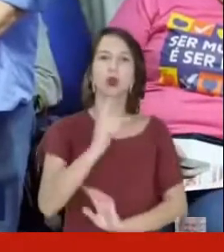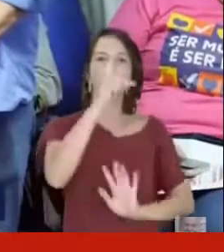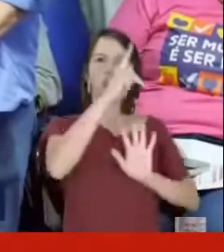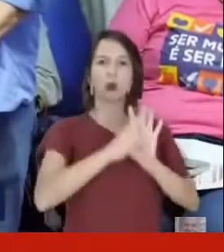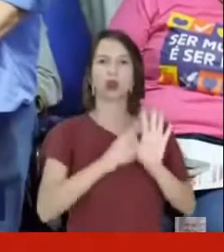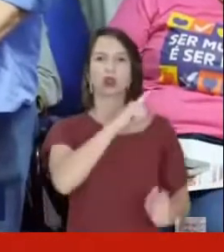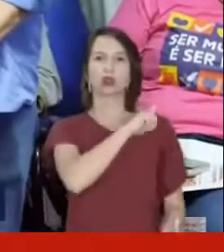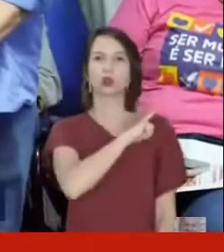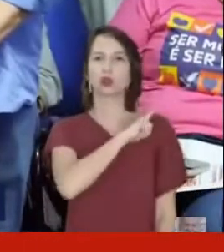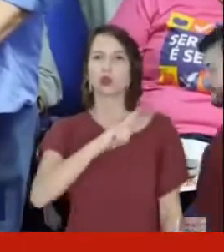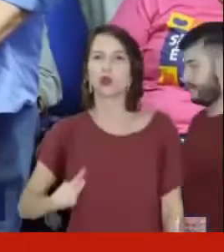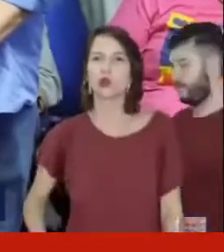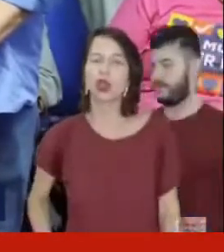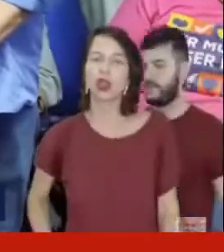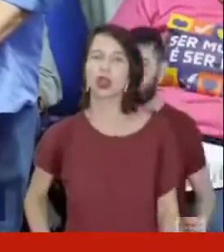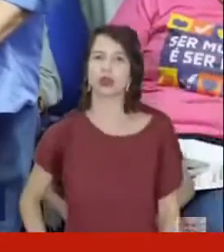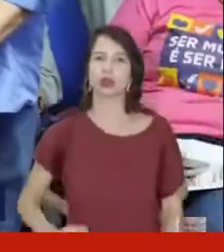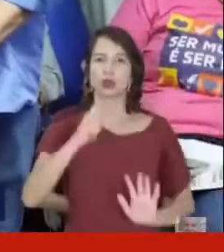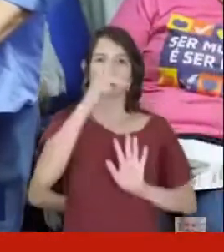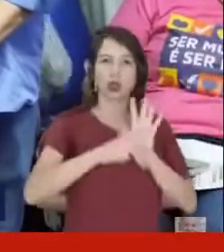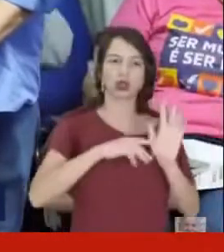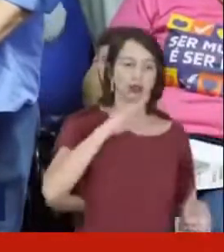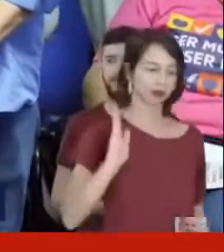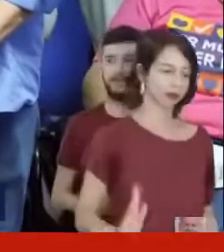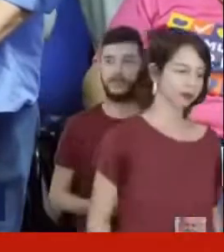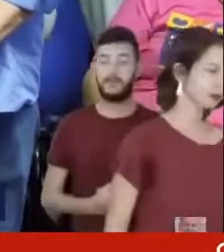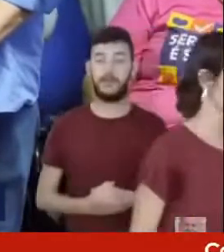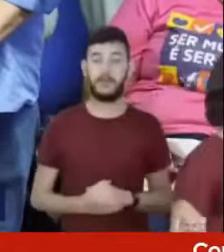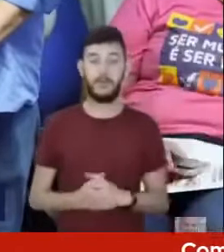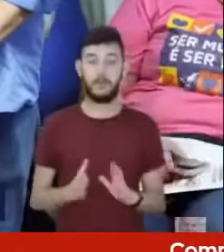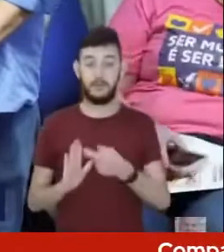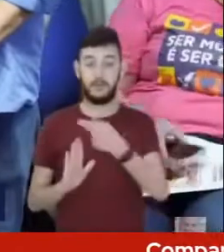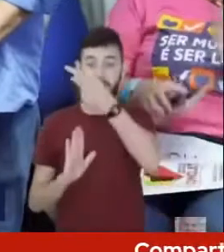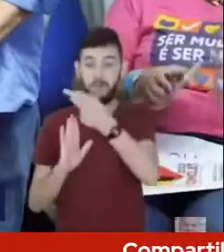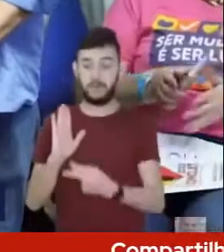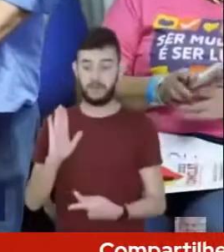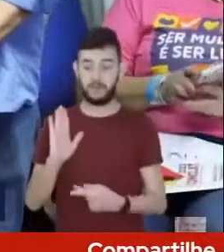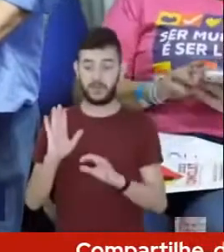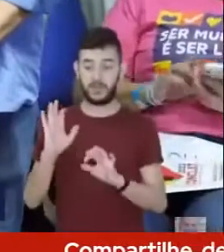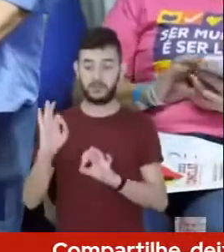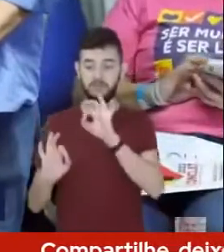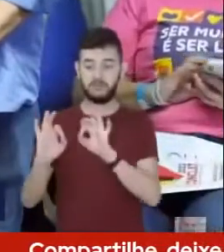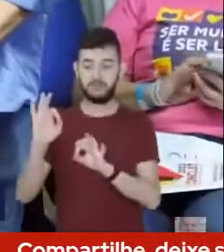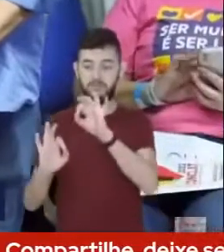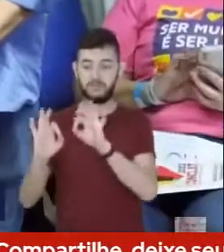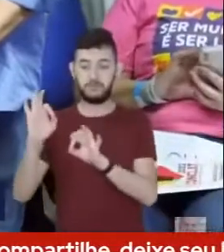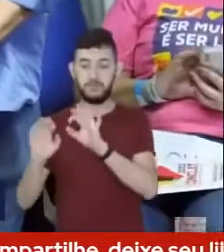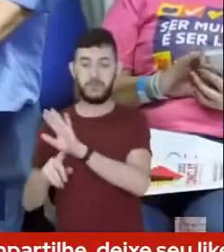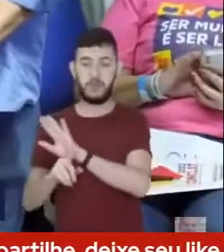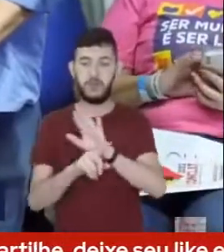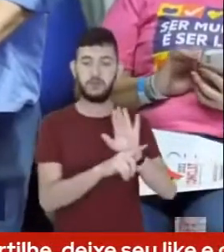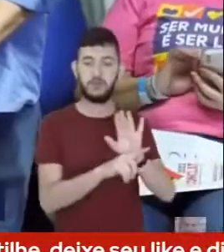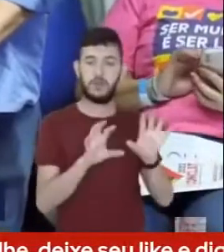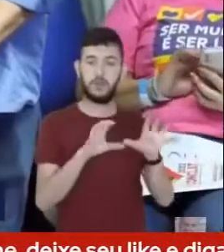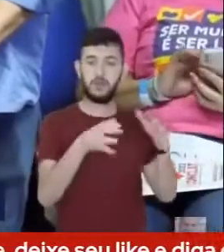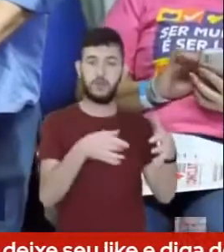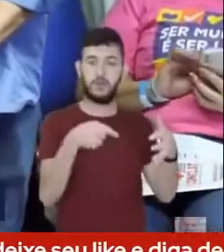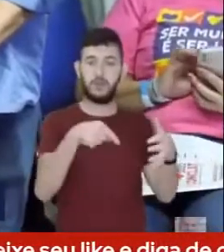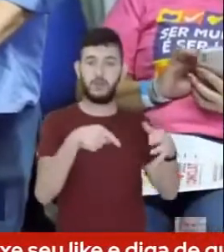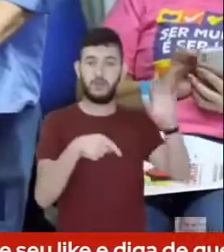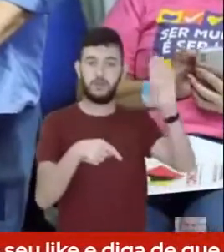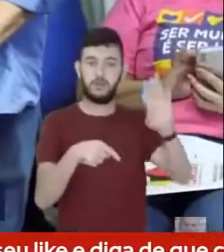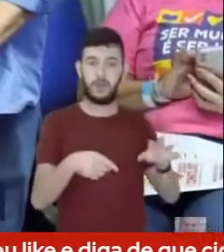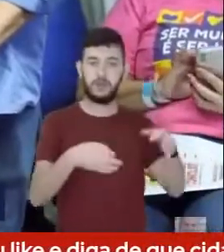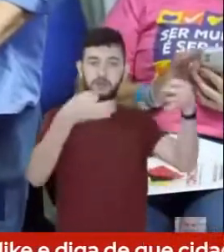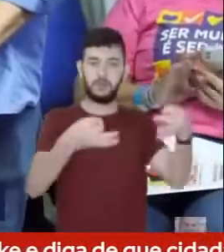Estado para resgatar a dignidade desse povo brasileiro. Então é isso que nós temos de